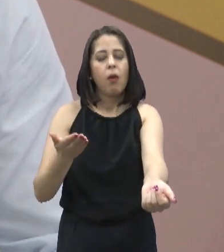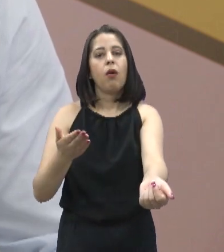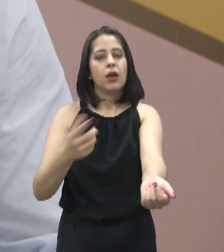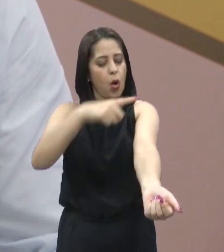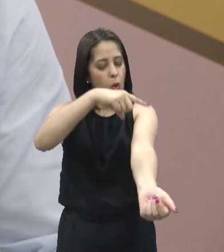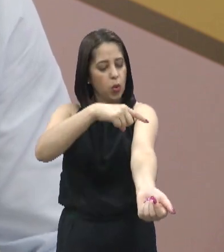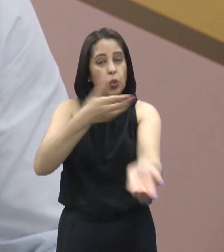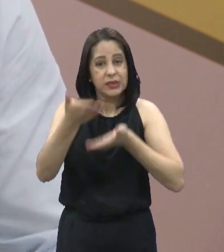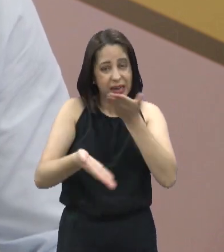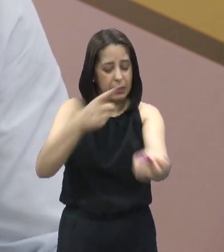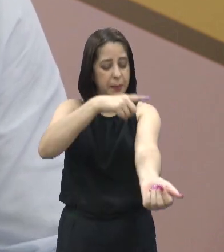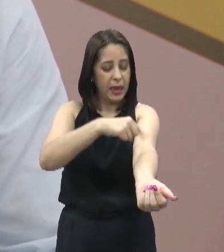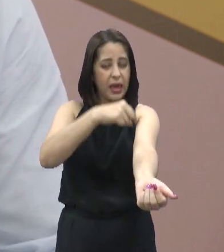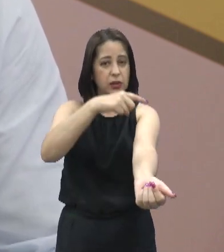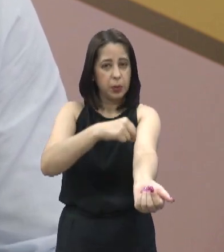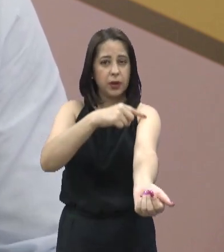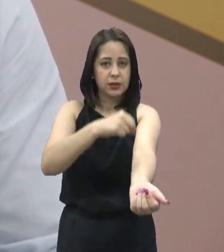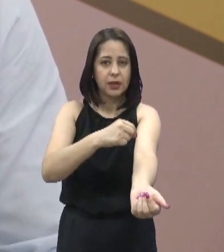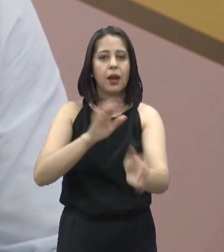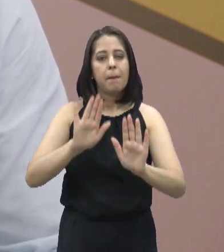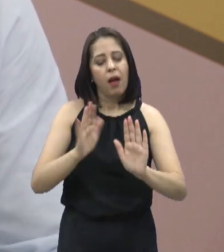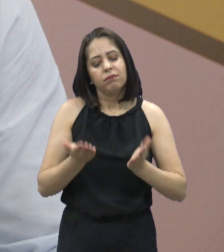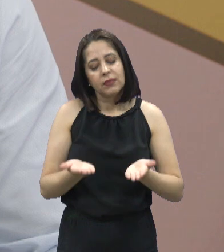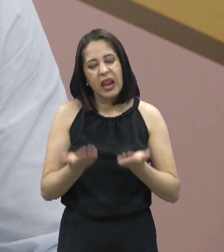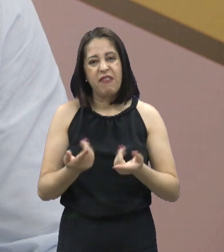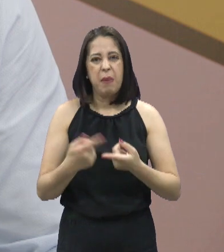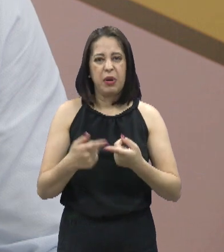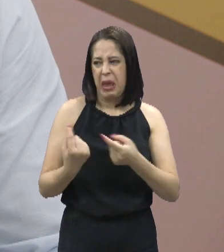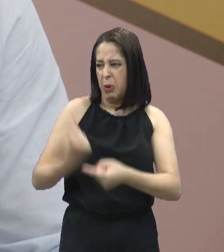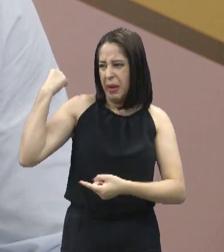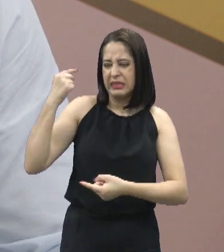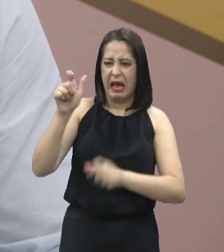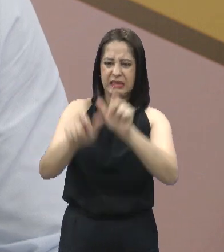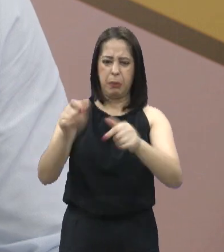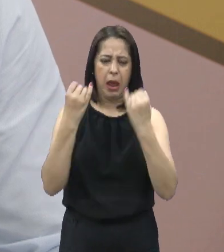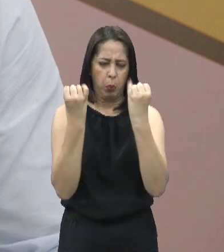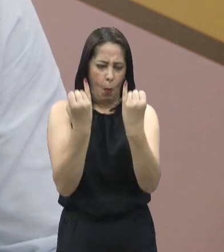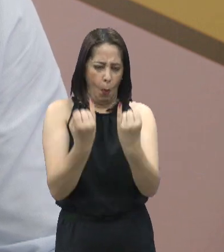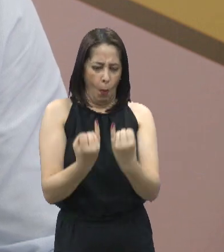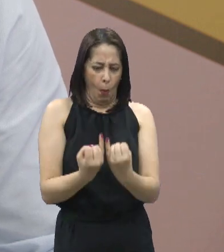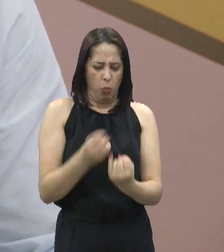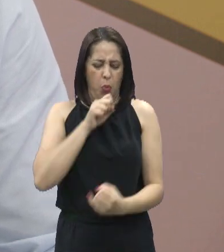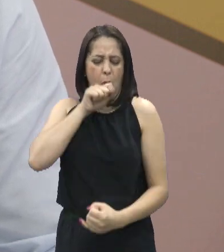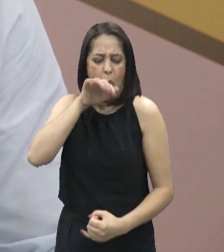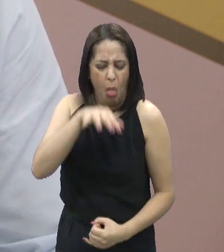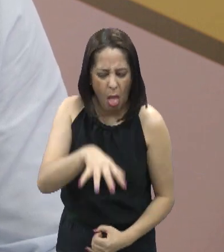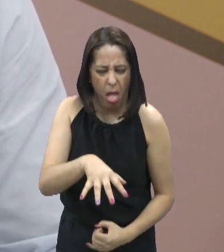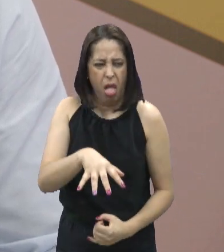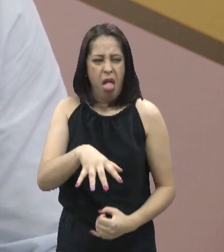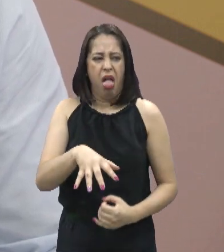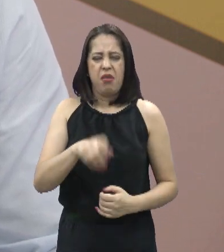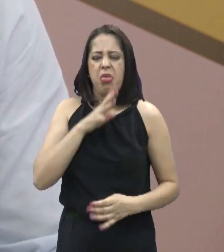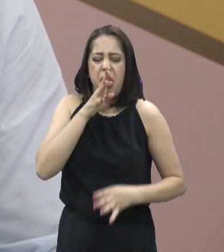no passado. A gente tinha aquela imagem da pessoa emagrecida, com vômito. Hoje em dia é totalmente diferente. Muitas